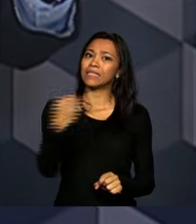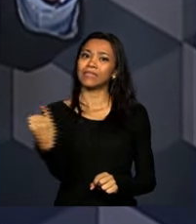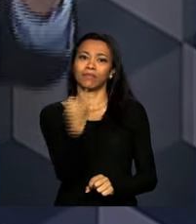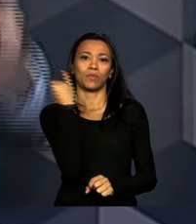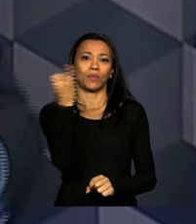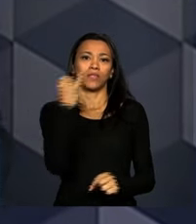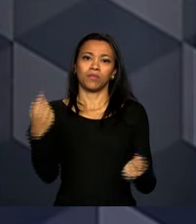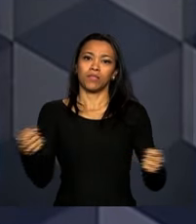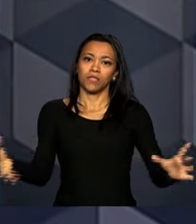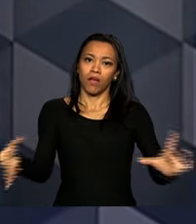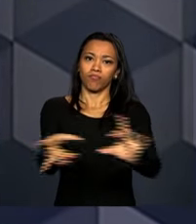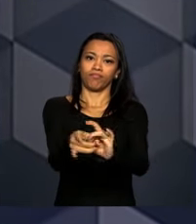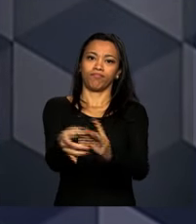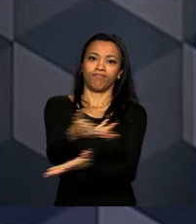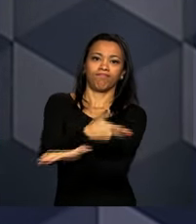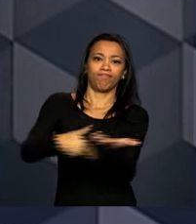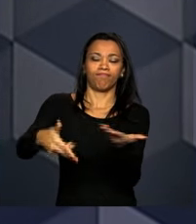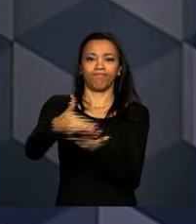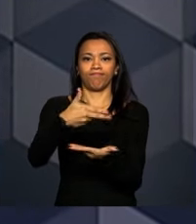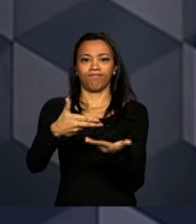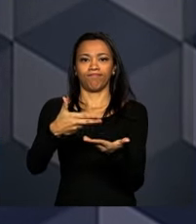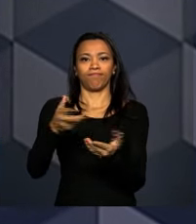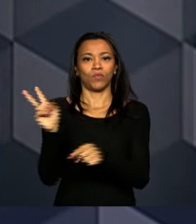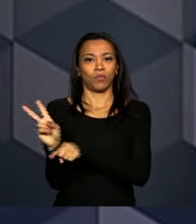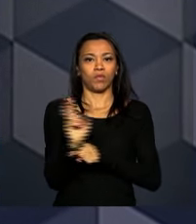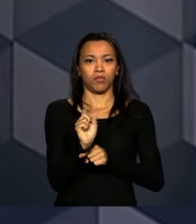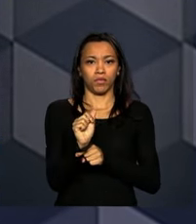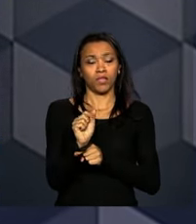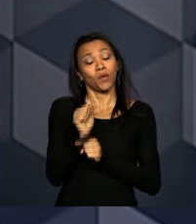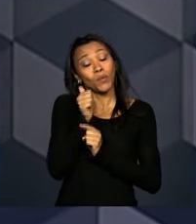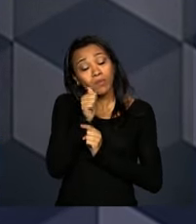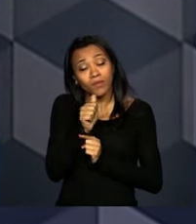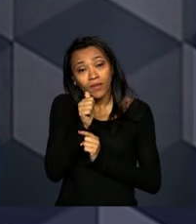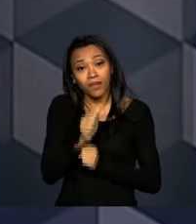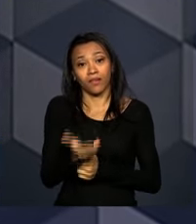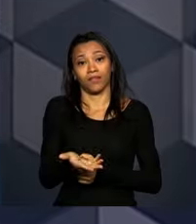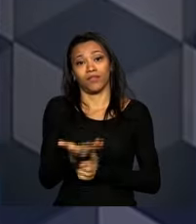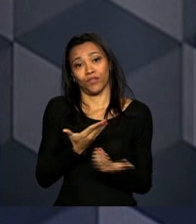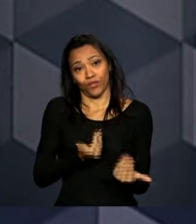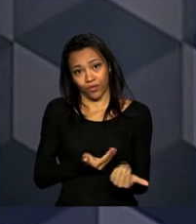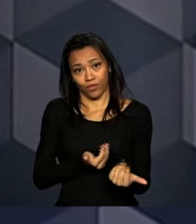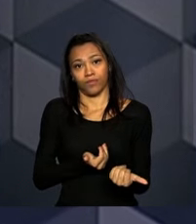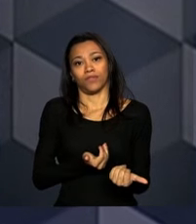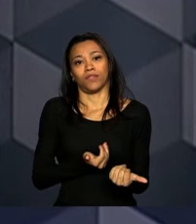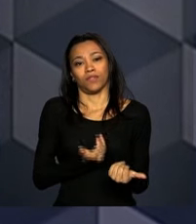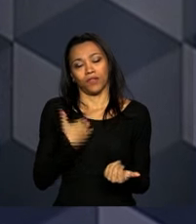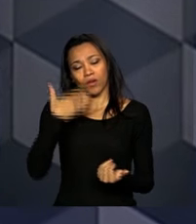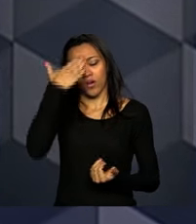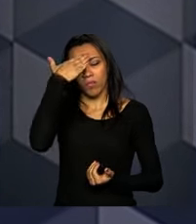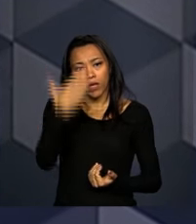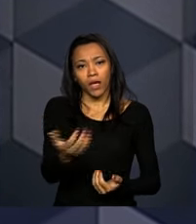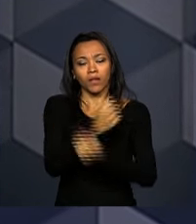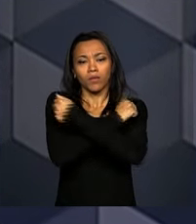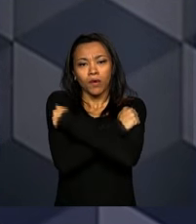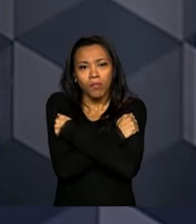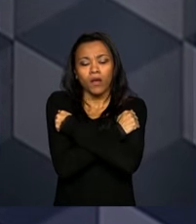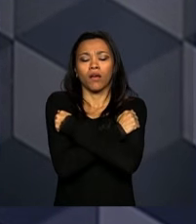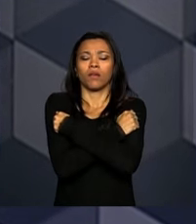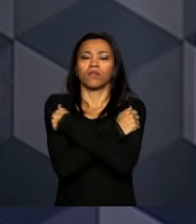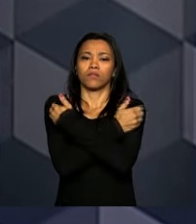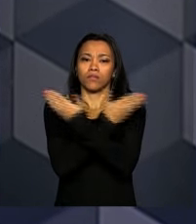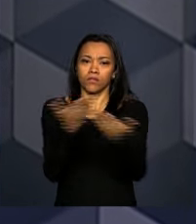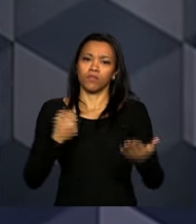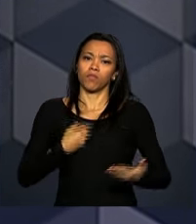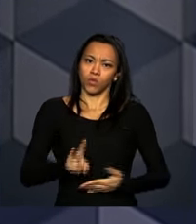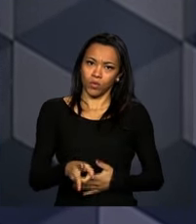mais no crédito. Um carinho especial com as mulheres e com os jovens. Muito obrigado, um abraço fraterno e